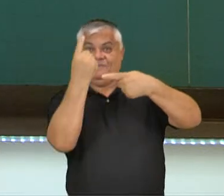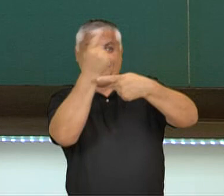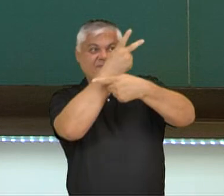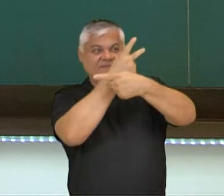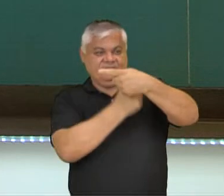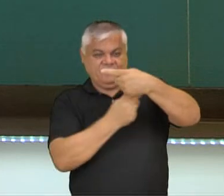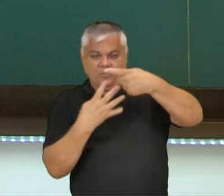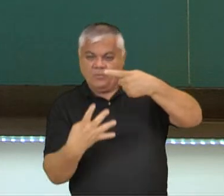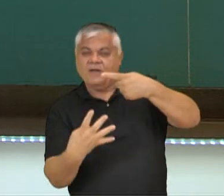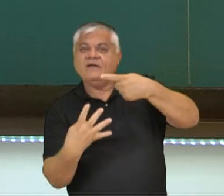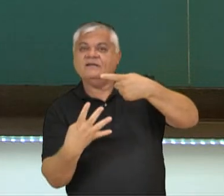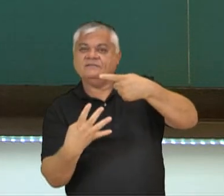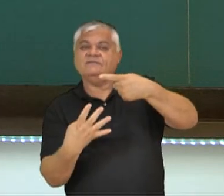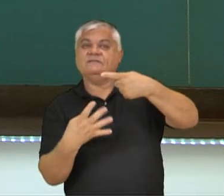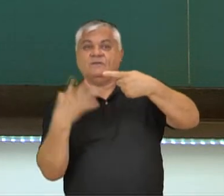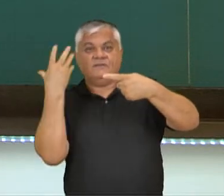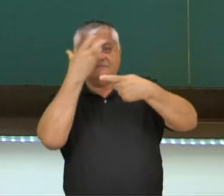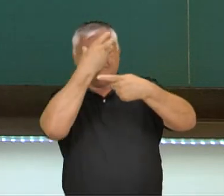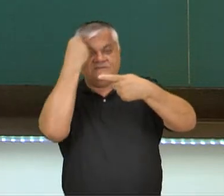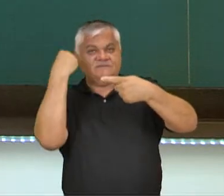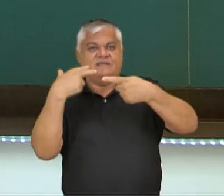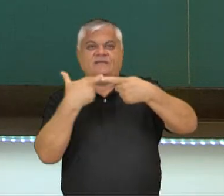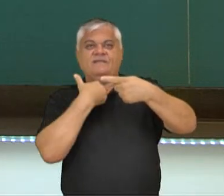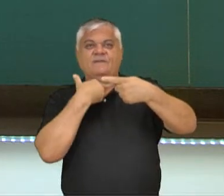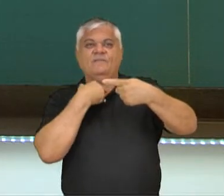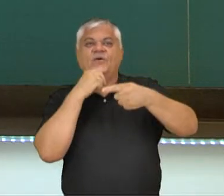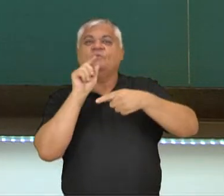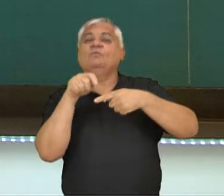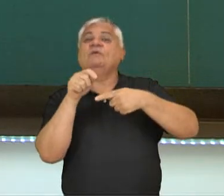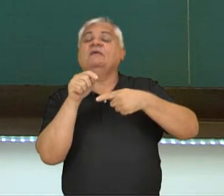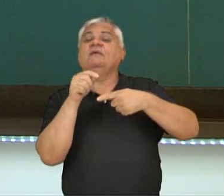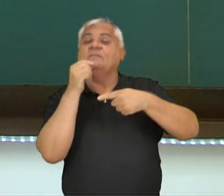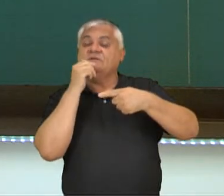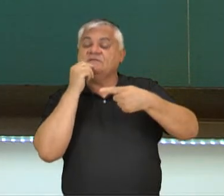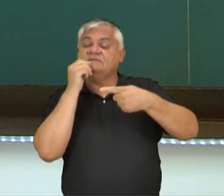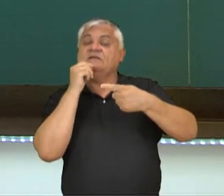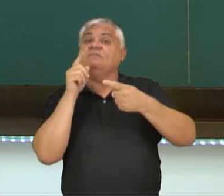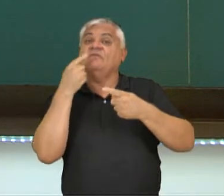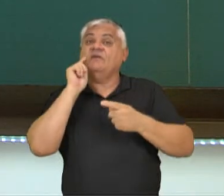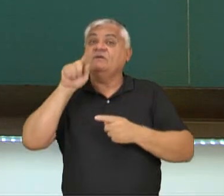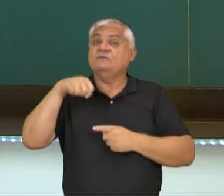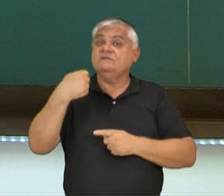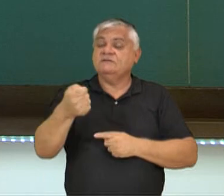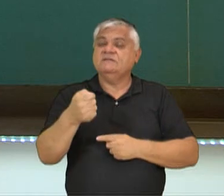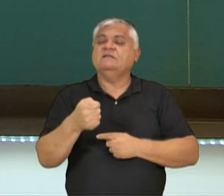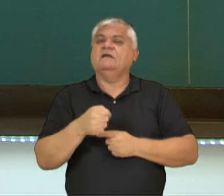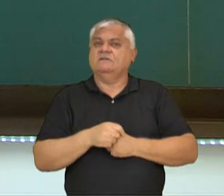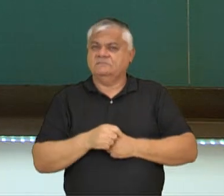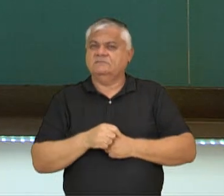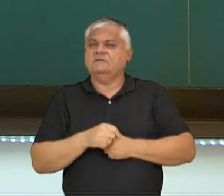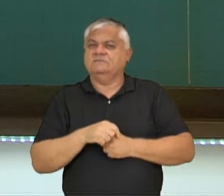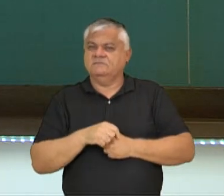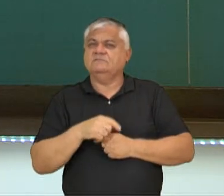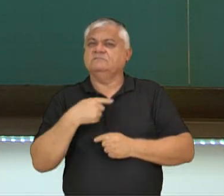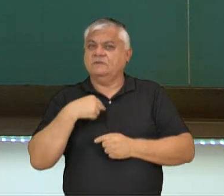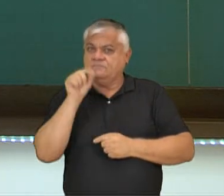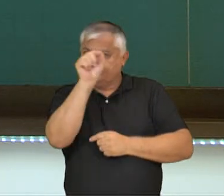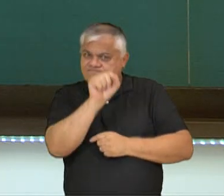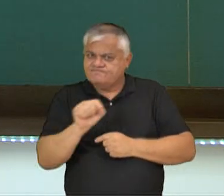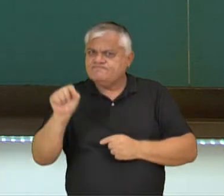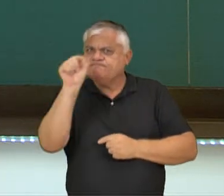não podemos, o que a gente não pode esquecer, depois de reduzir ao primeiro quadrante, é de olhar o sinal. Faz uma florzinha no sinal, porque é o que o